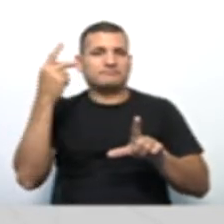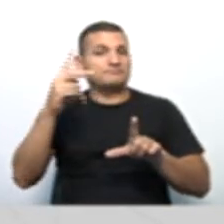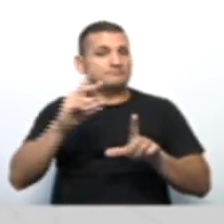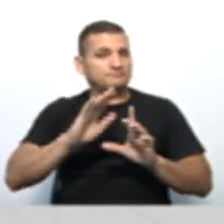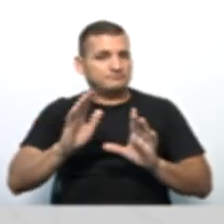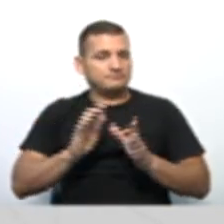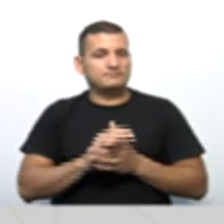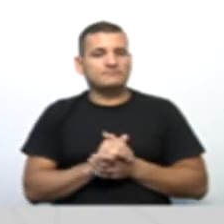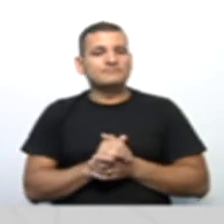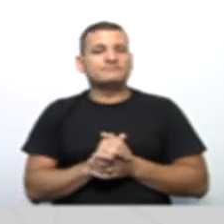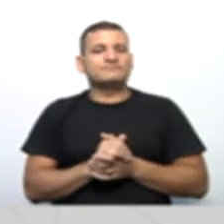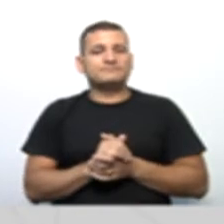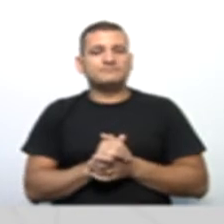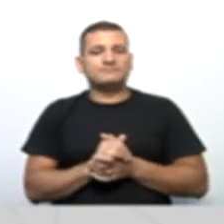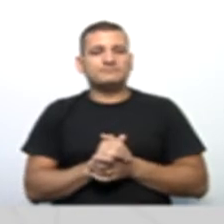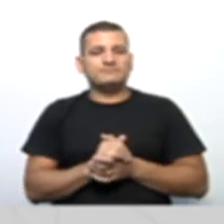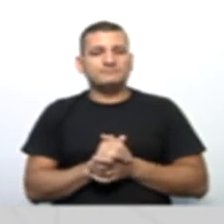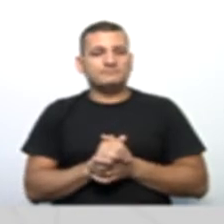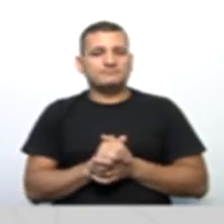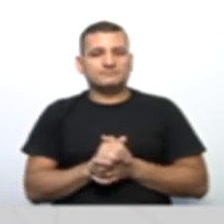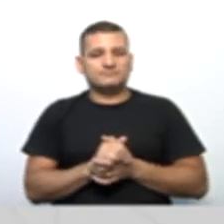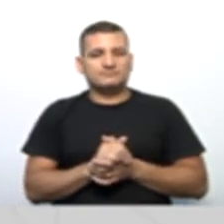publicadores de de